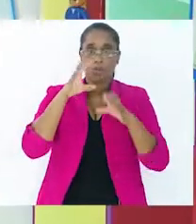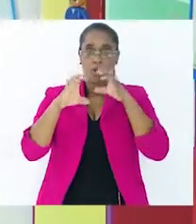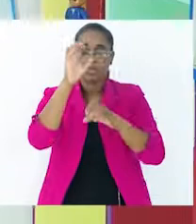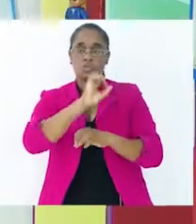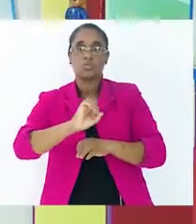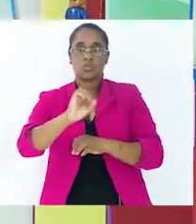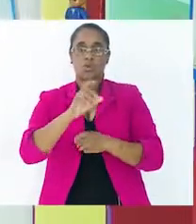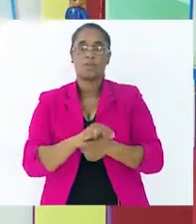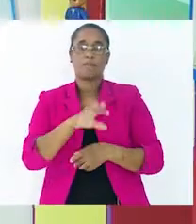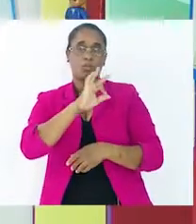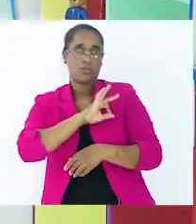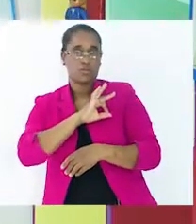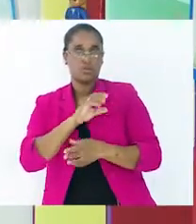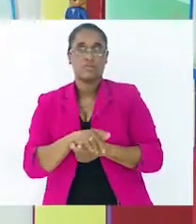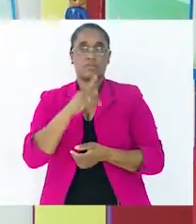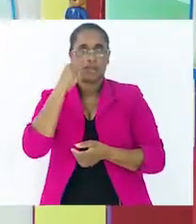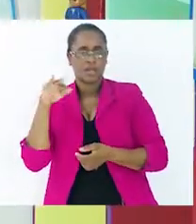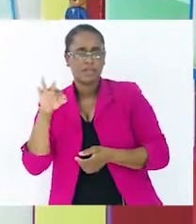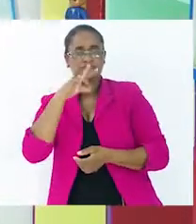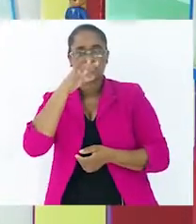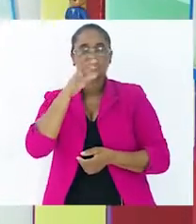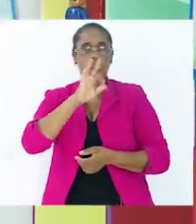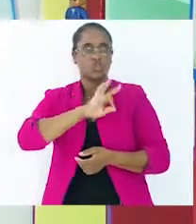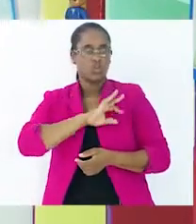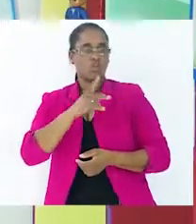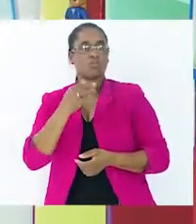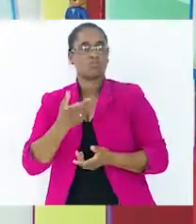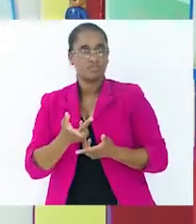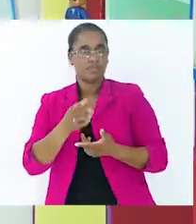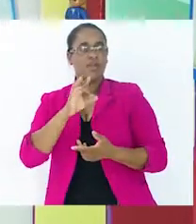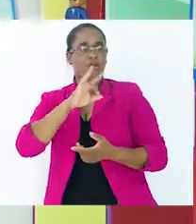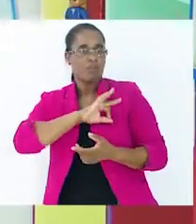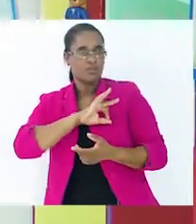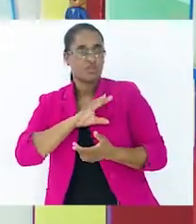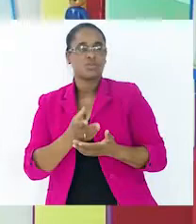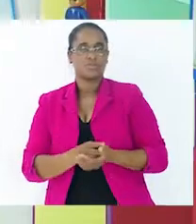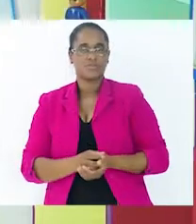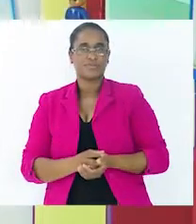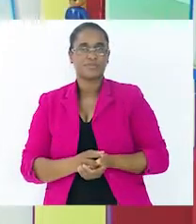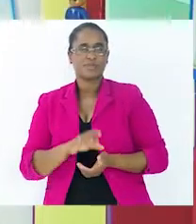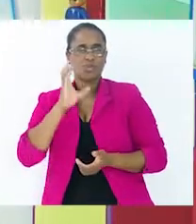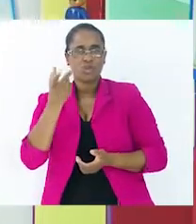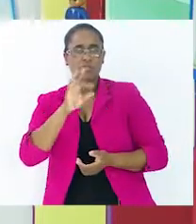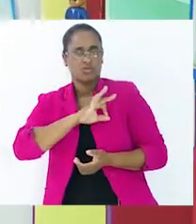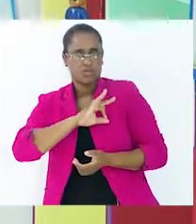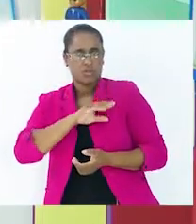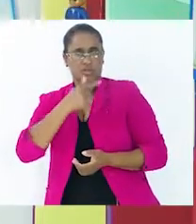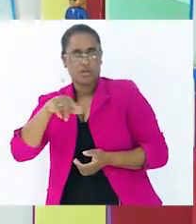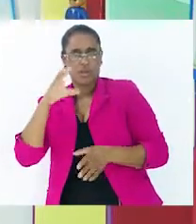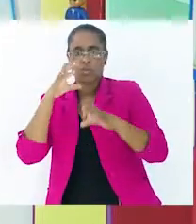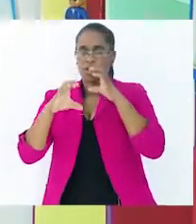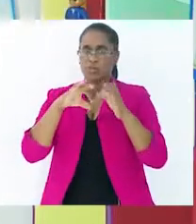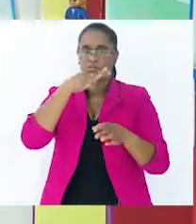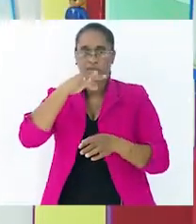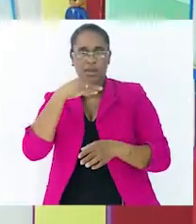comunicação para o professor, ele diz, senhor professor. Quando o professor direciona a comunicação para